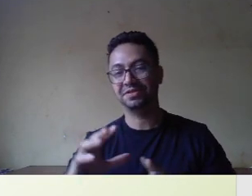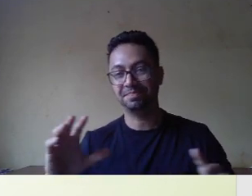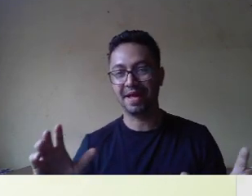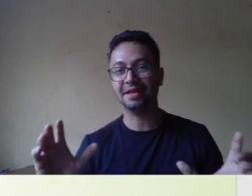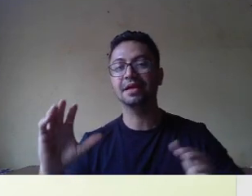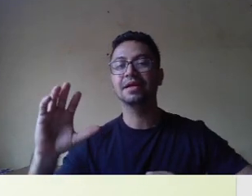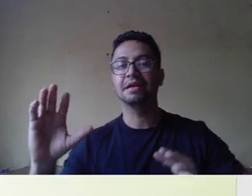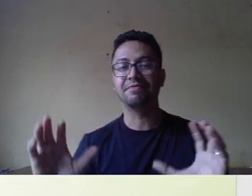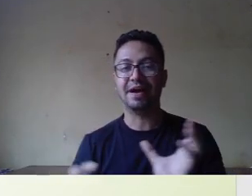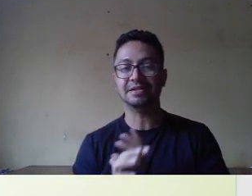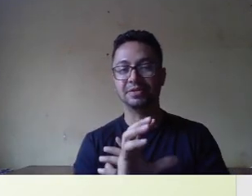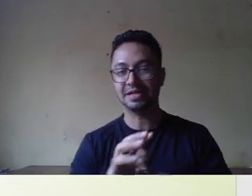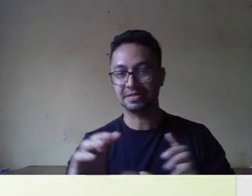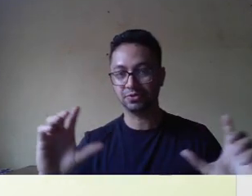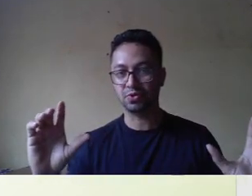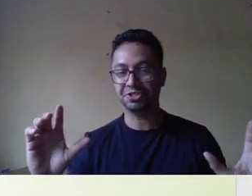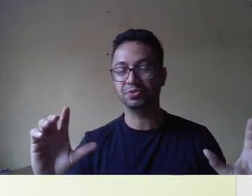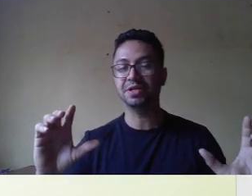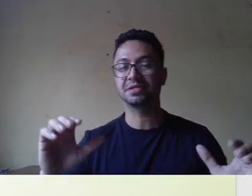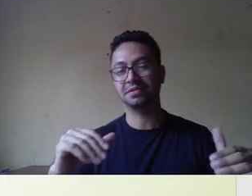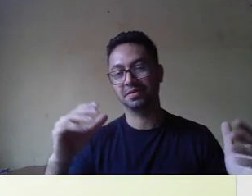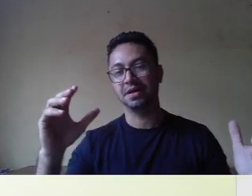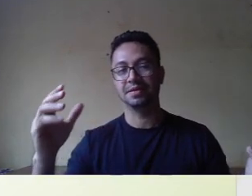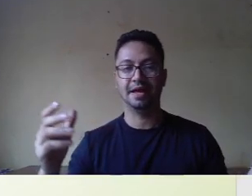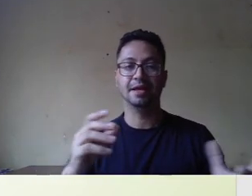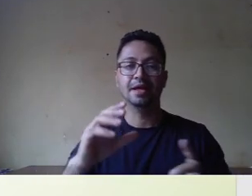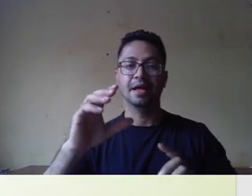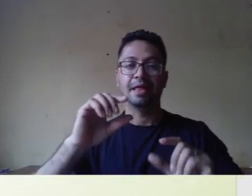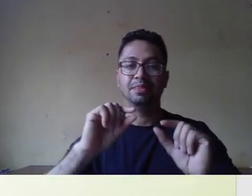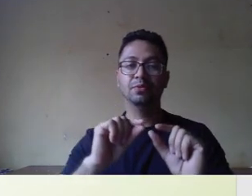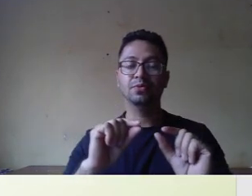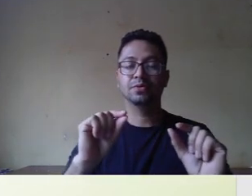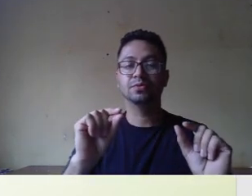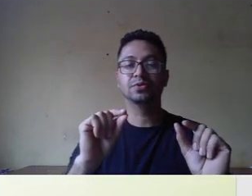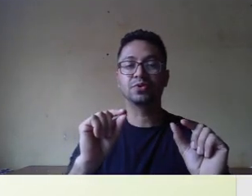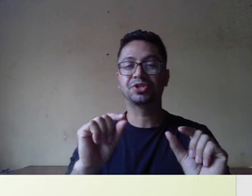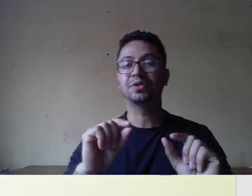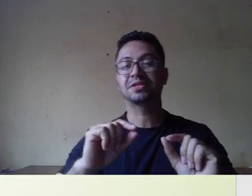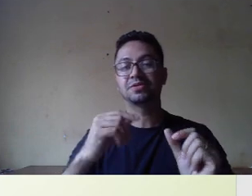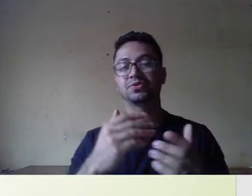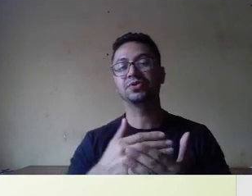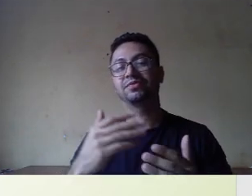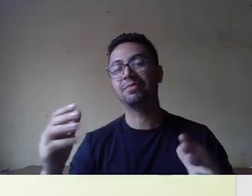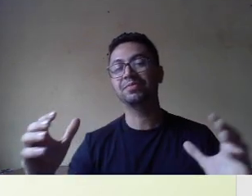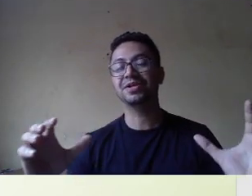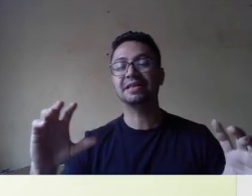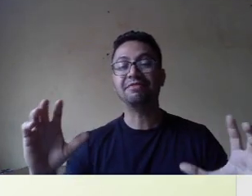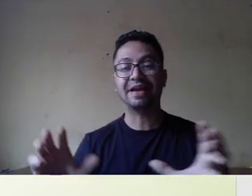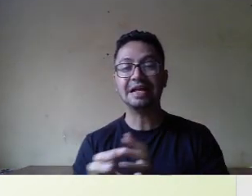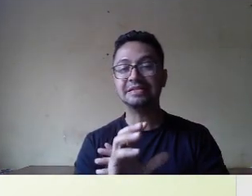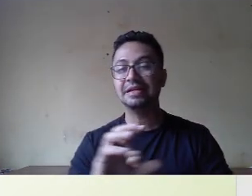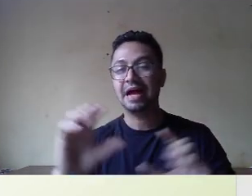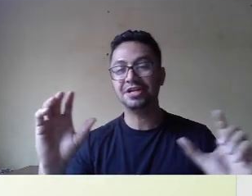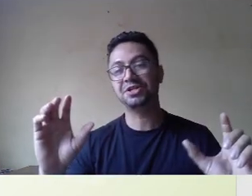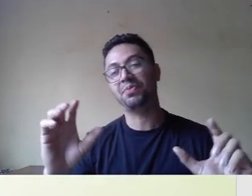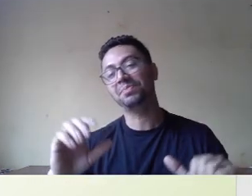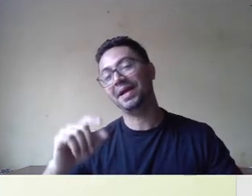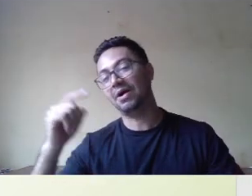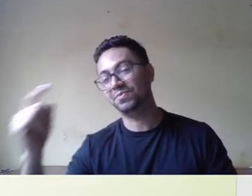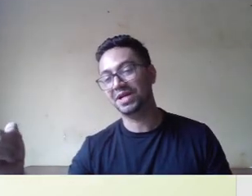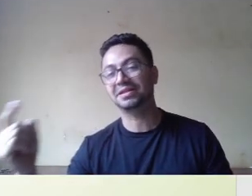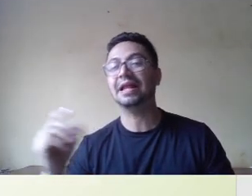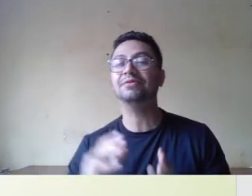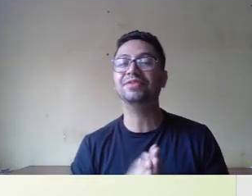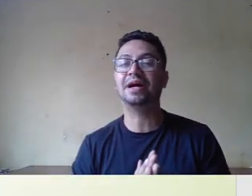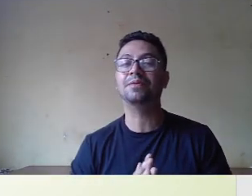topicalização, a gente pega e faz a alteração dos constituintes, né? Dos constituintes que são sujeito, verbo, objeto da frase, a gente pode